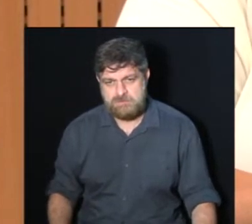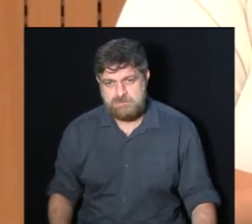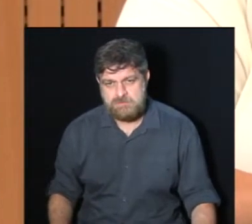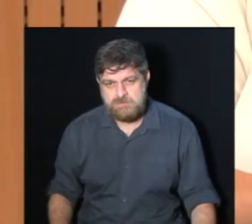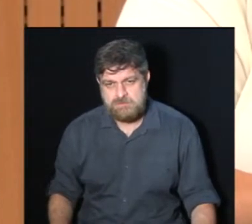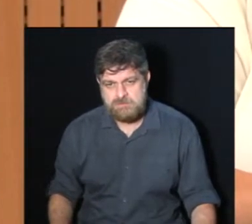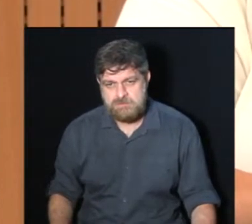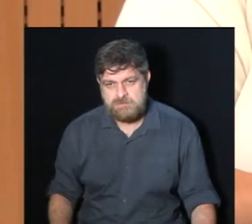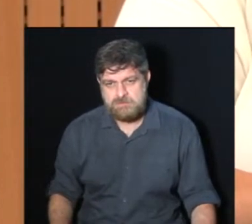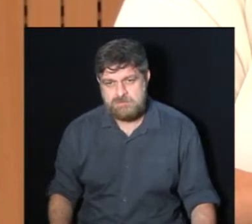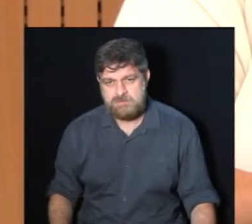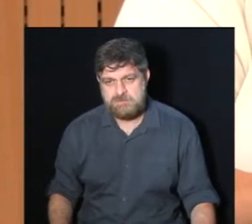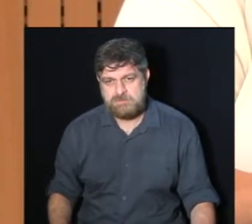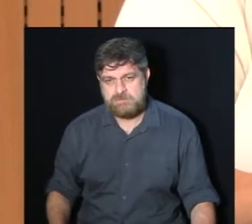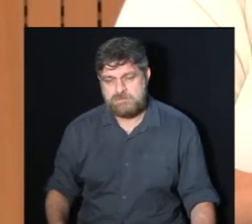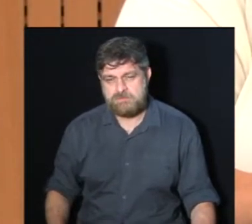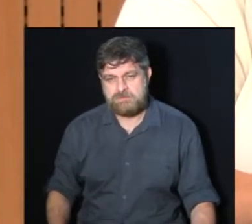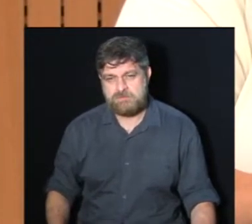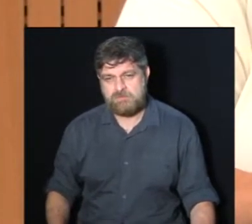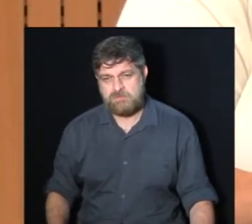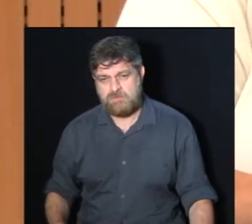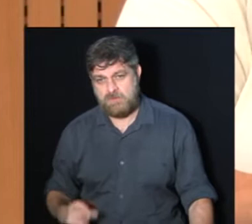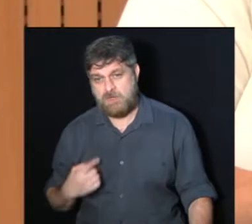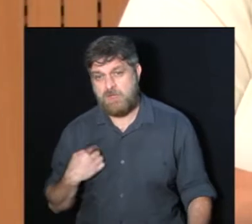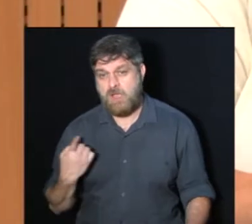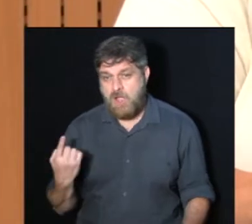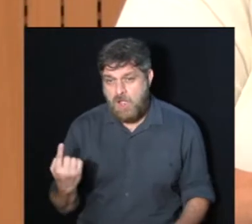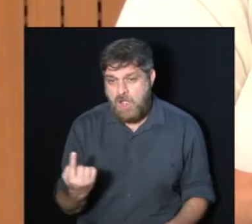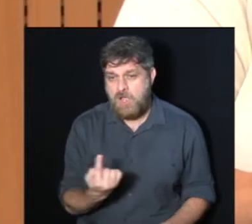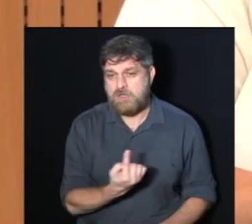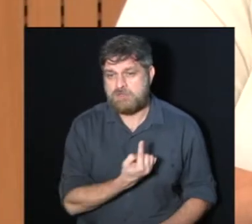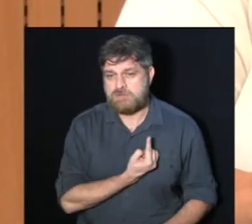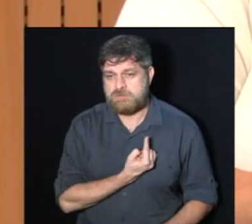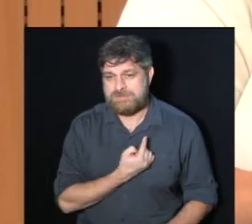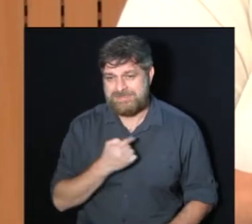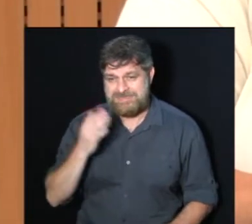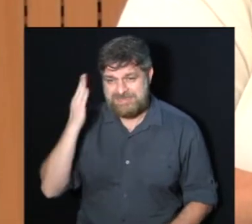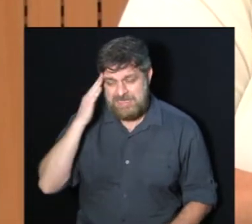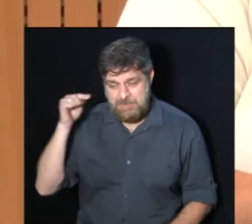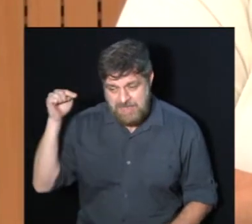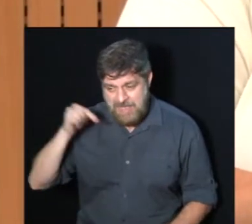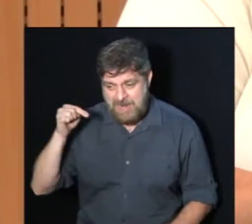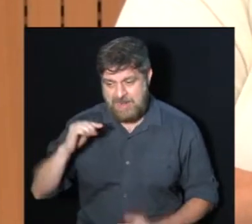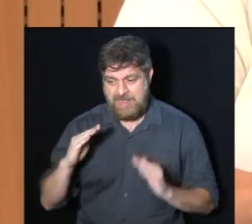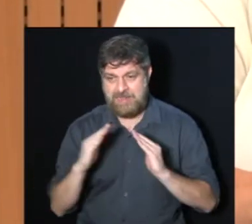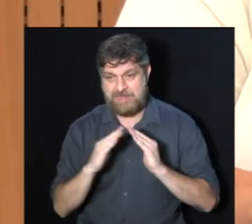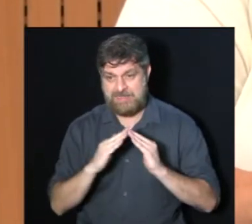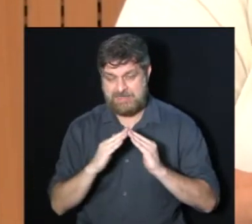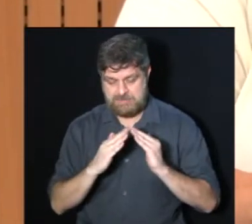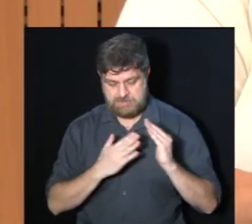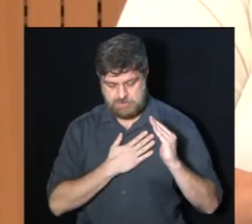Não chega a ser uma contradição, mas aí a gente vê que, dentro da casa de caridade,